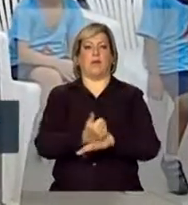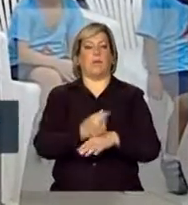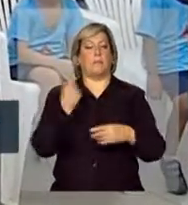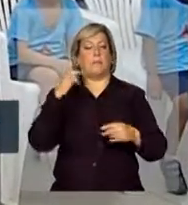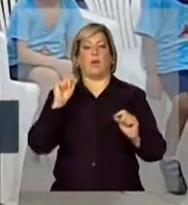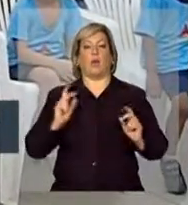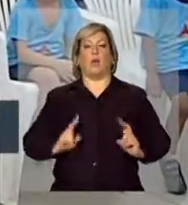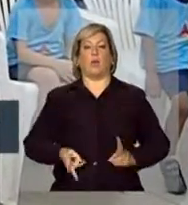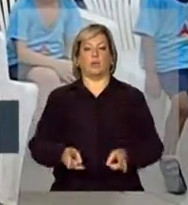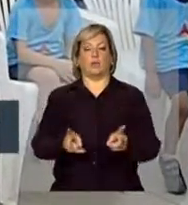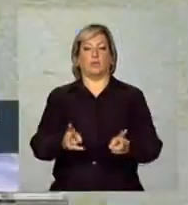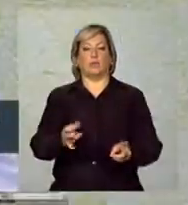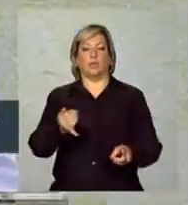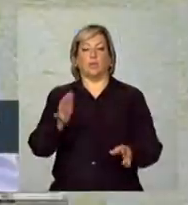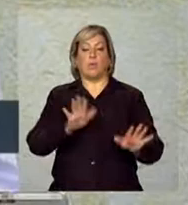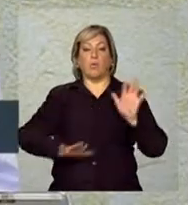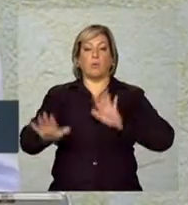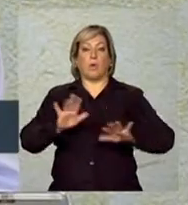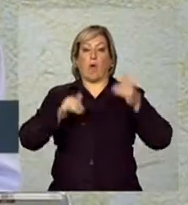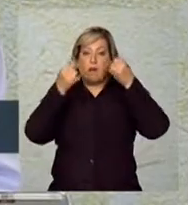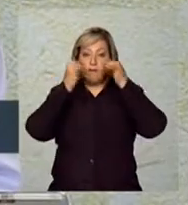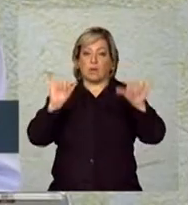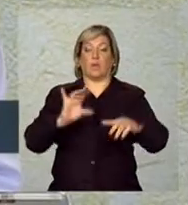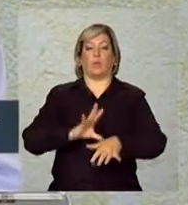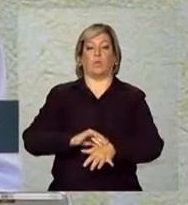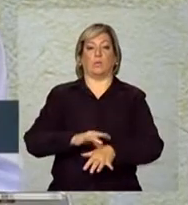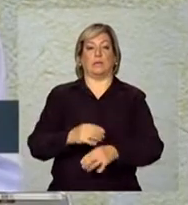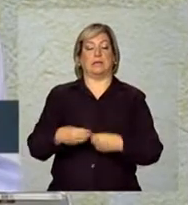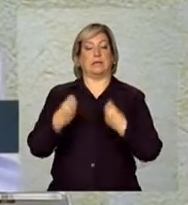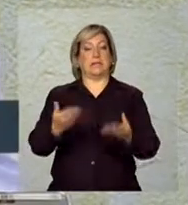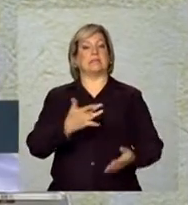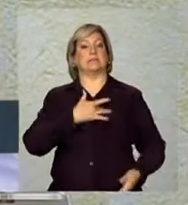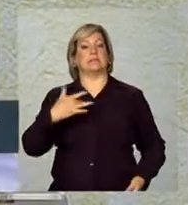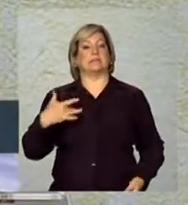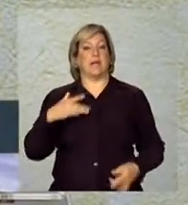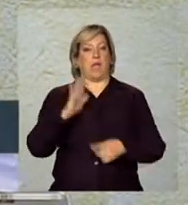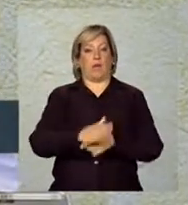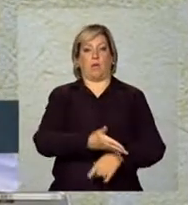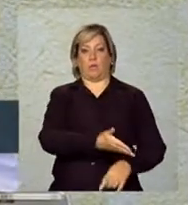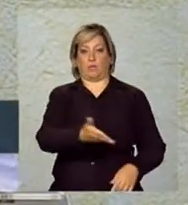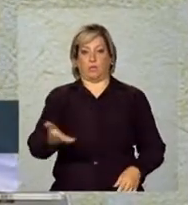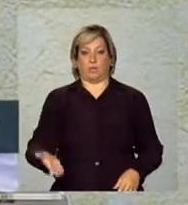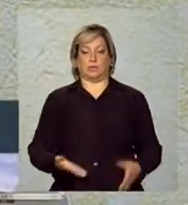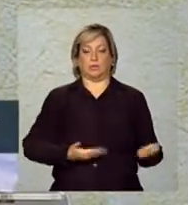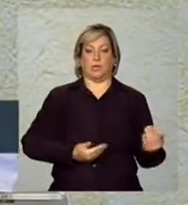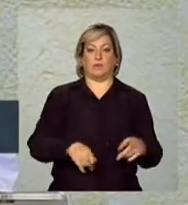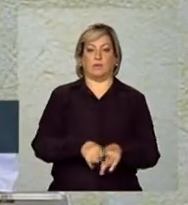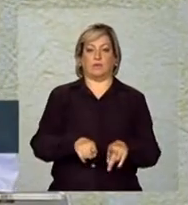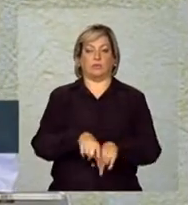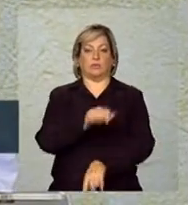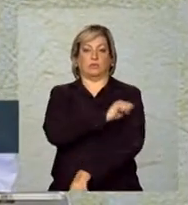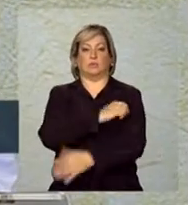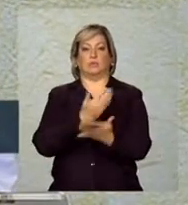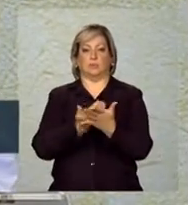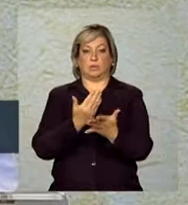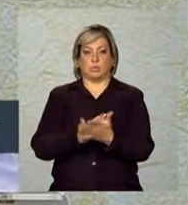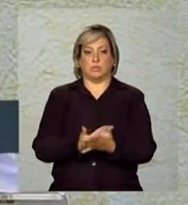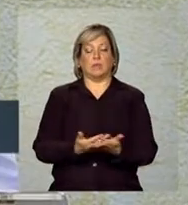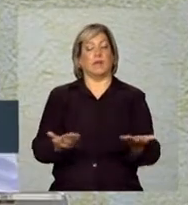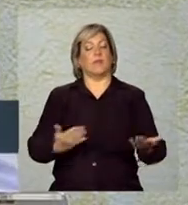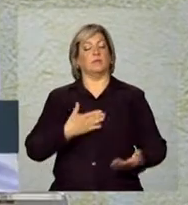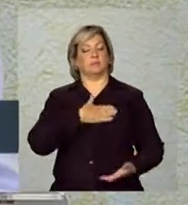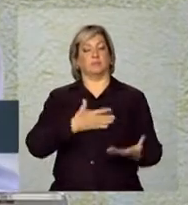às ações de prevenção e saúde para os nossos jovens estudantes tão para gente uma satisfação a honra muito grande tá